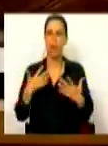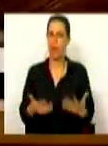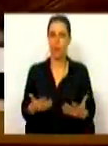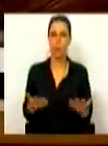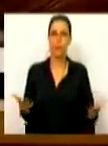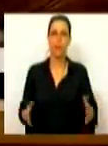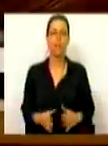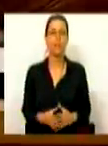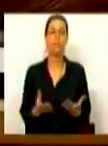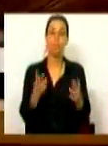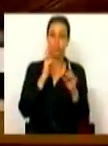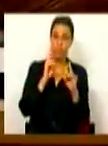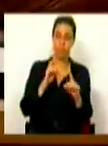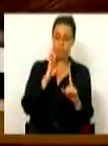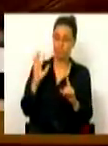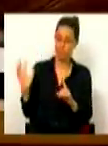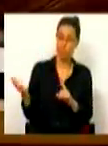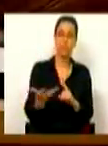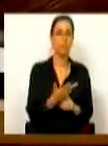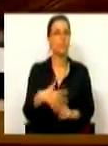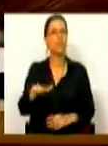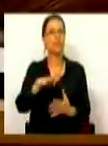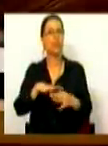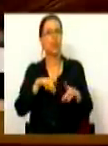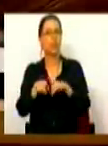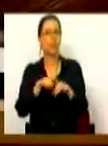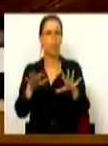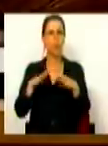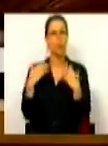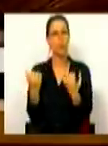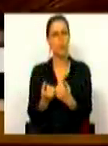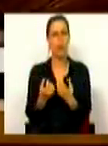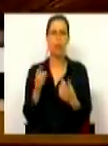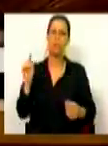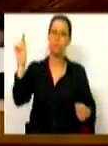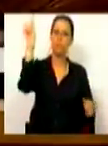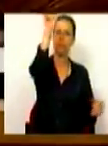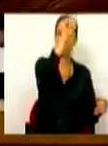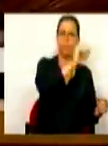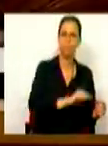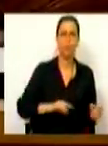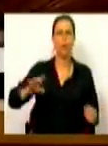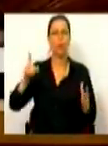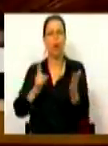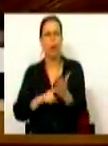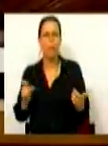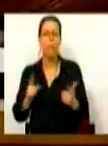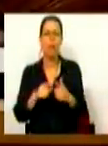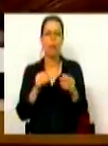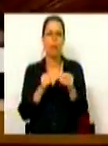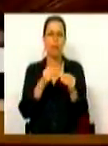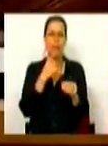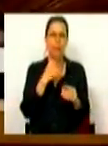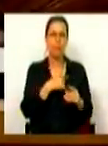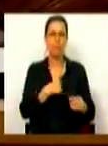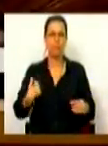atualidade. Olhando à nossa volta, a situação política e social em muitos países, Estados Unidos, Grã-Bretanha,